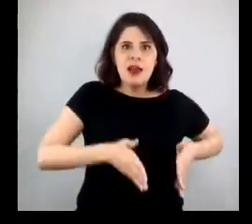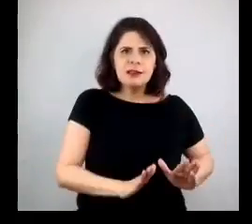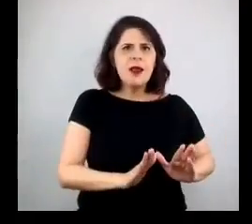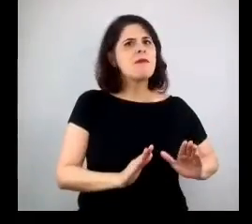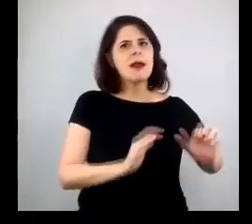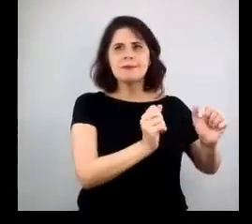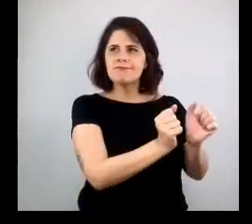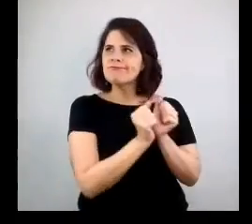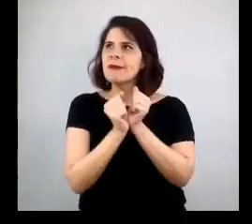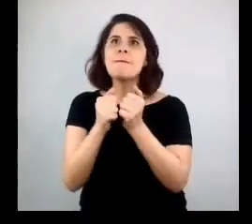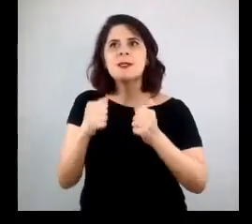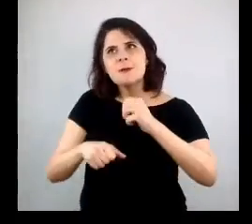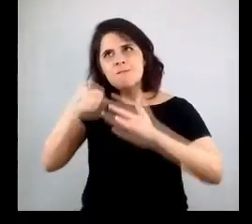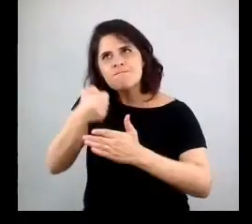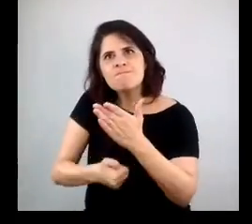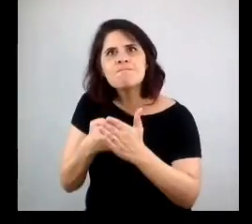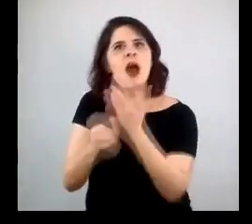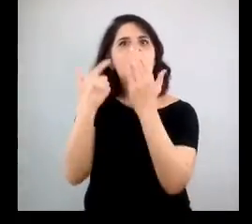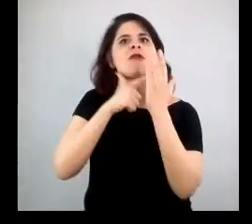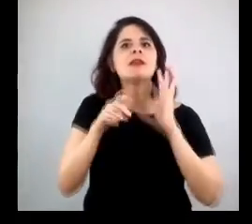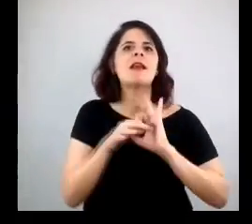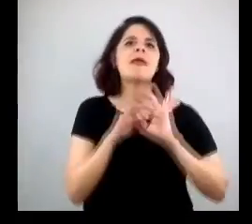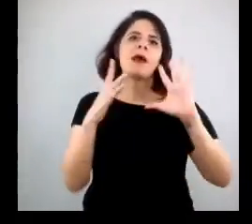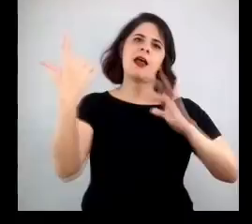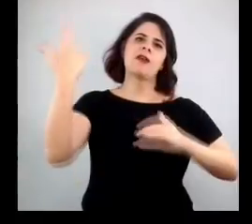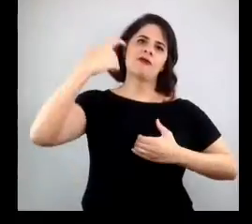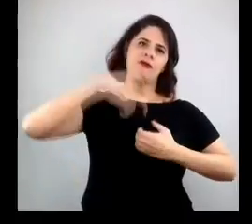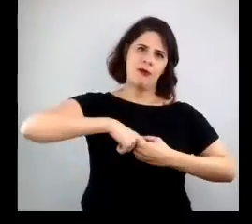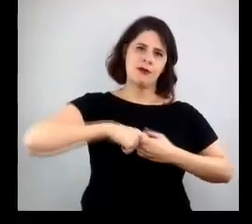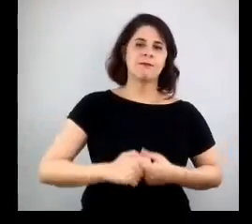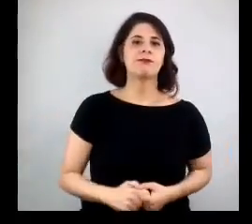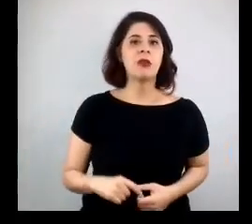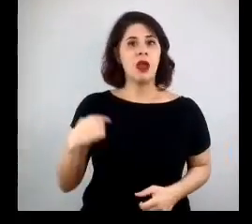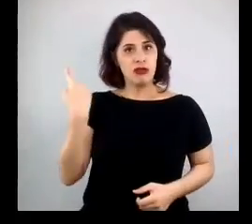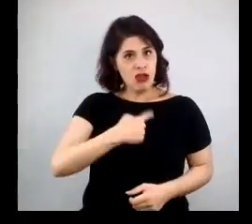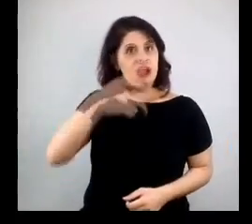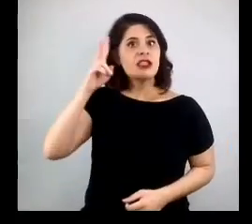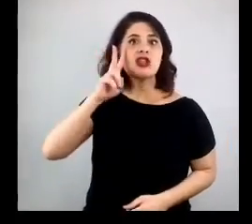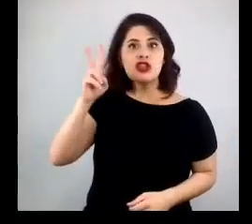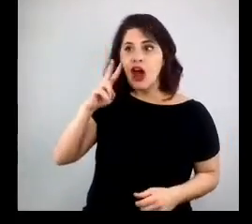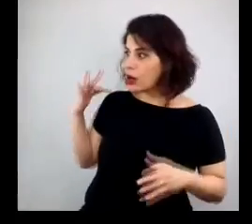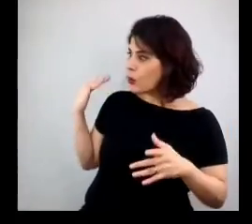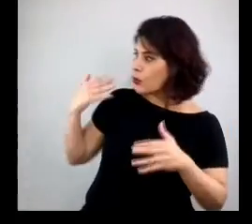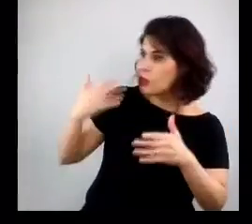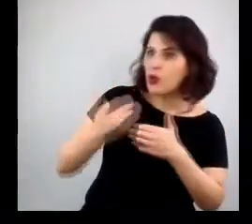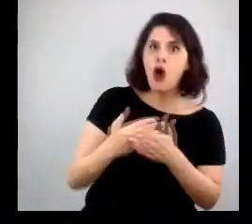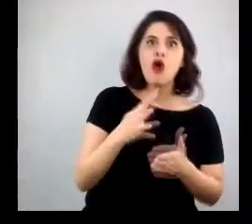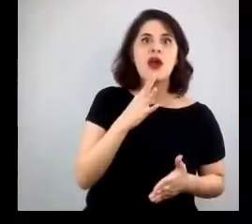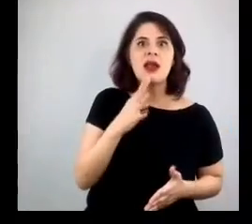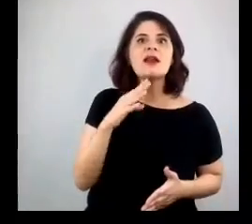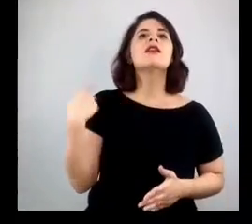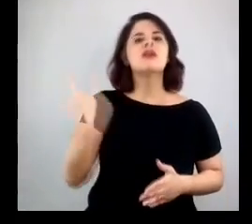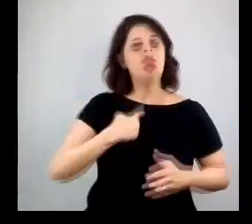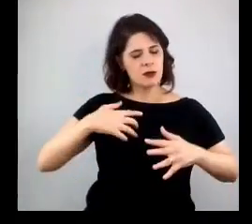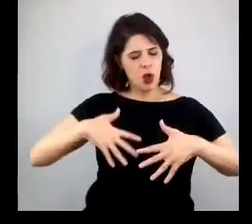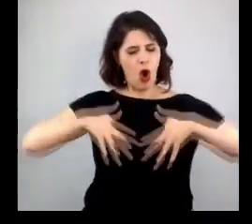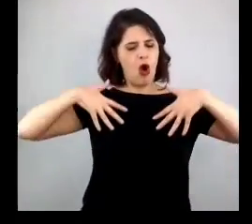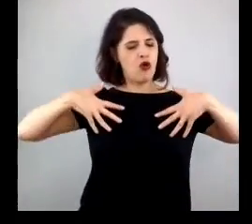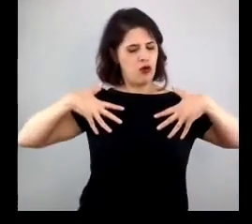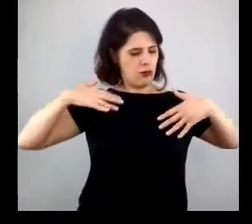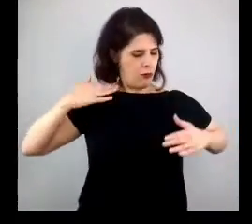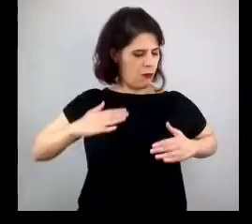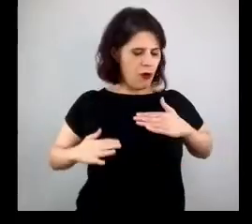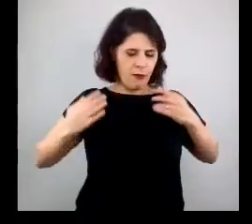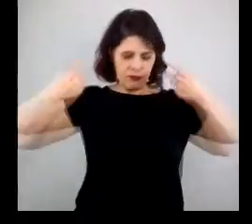liberdade. Conhecendo a nossa verdadeira história, Estamos retomando o orgulho que carregamos em toda a extensão do nosso corpo. o que te incomoda me